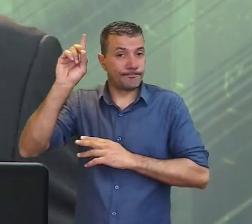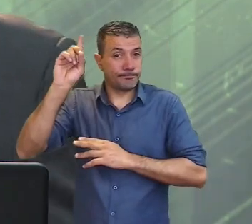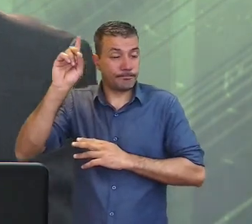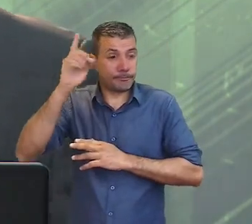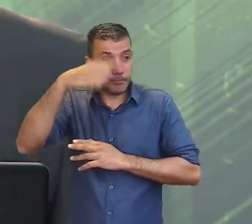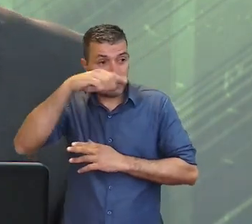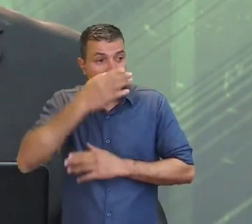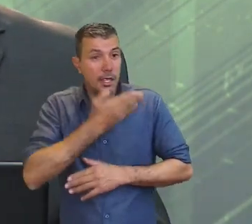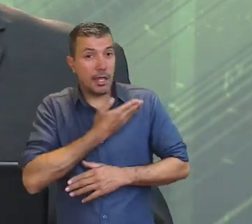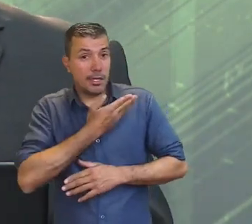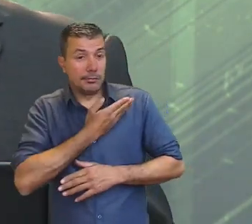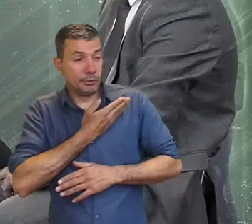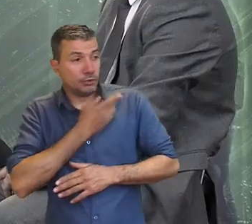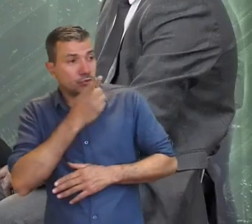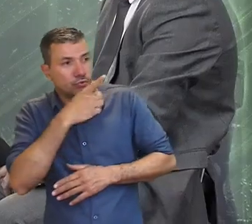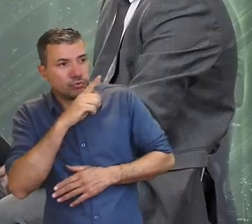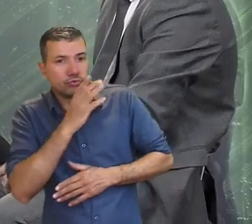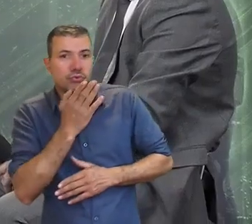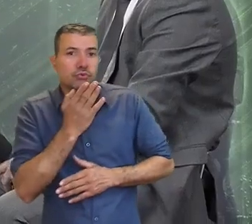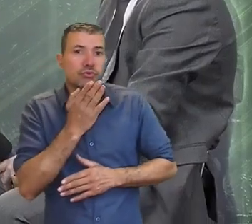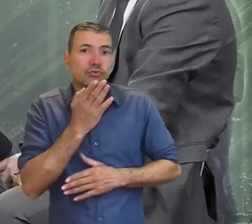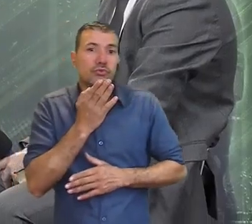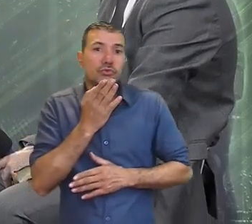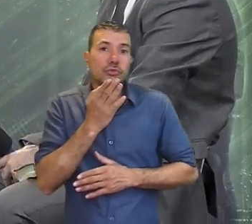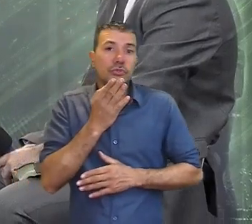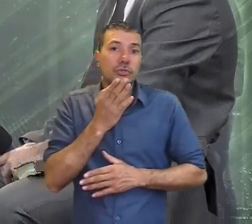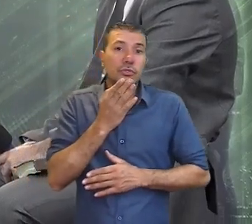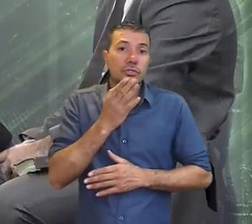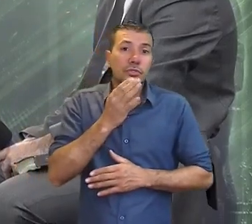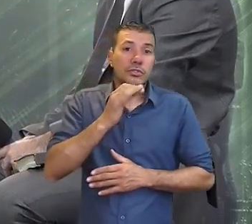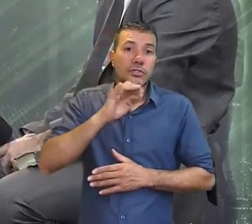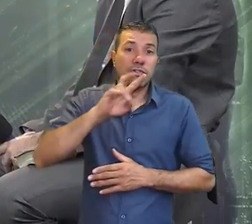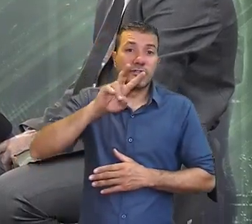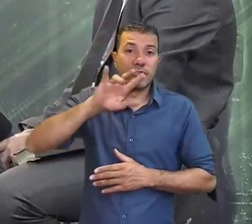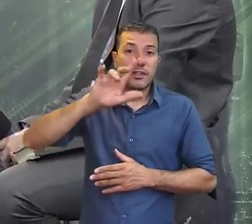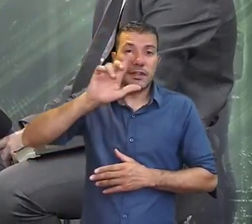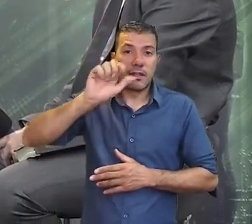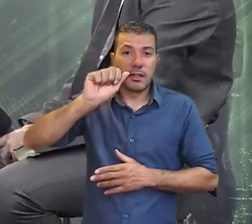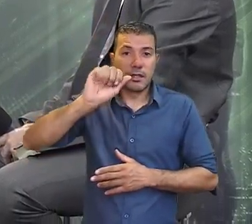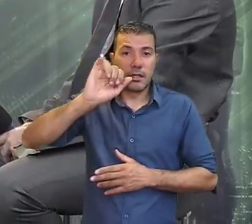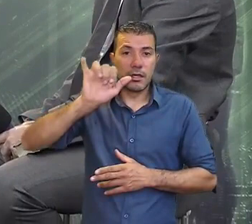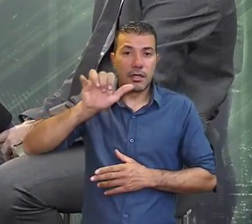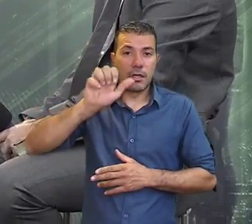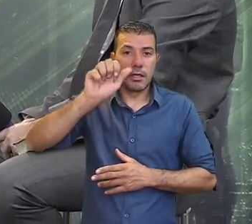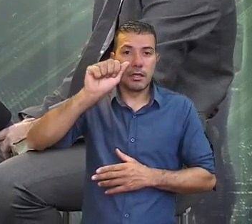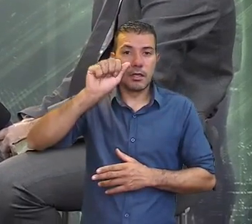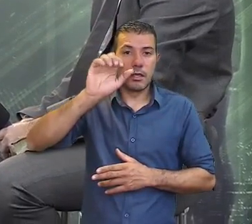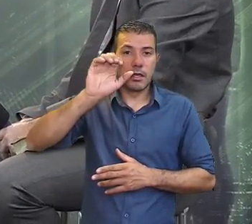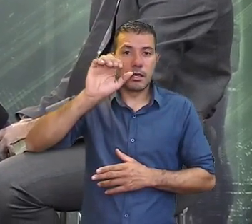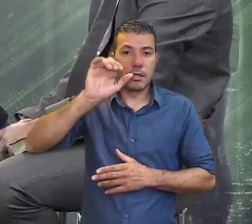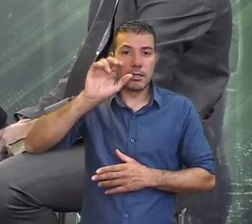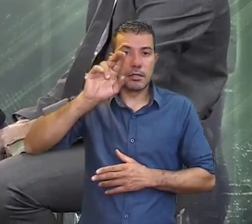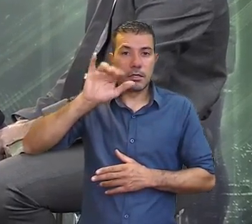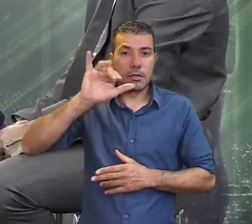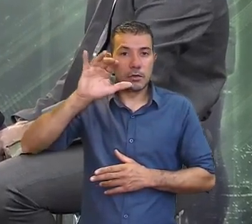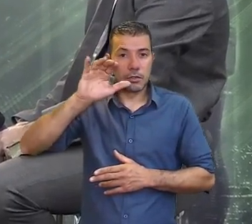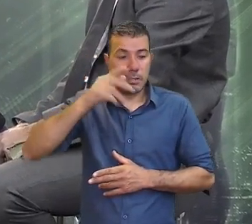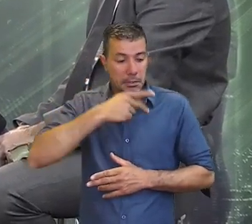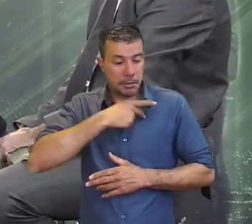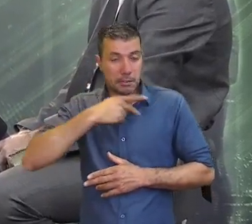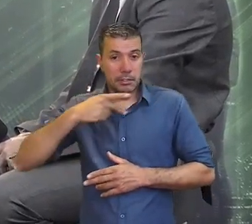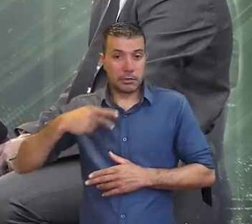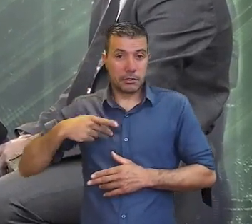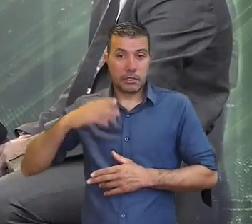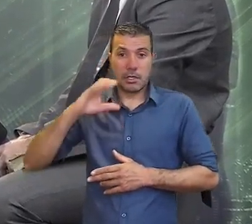meus amigos. Tem o pastor Cláudio, que é lá do distrito da Vila de Jacuí, o nosso amigo. A gente tem um carinho muito grande por ele. Pastor, seja bem-vindo,